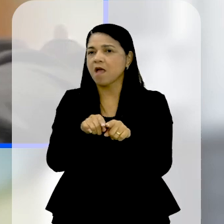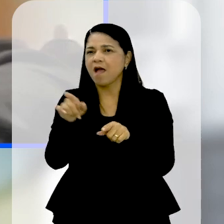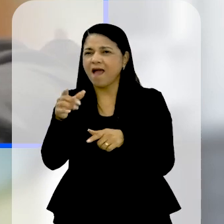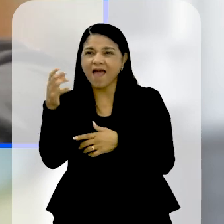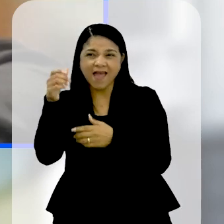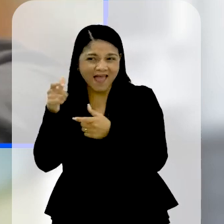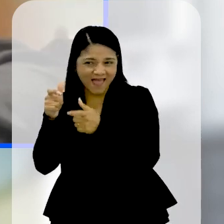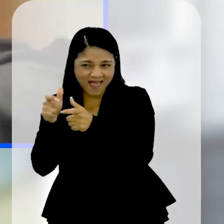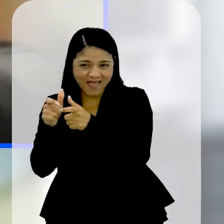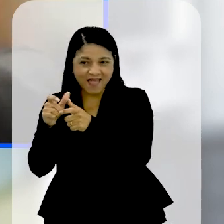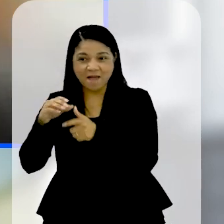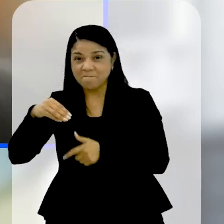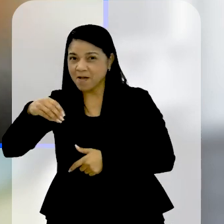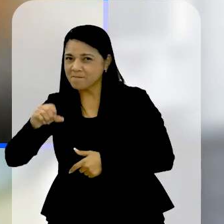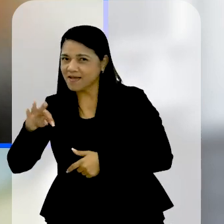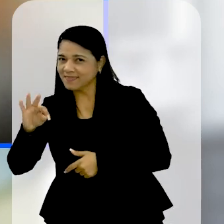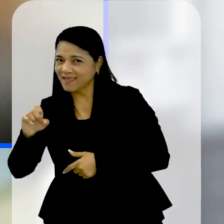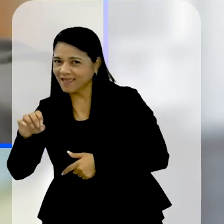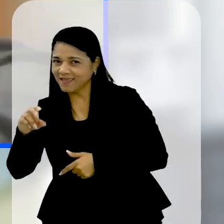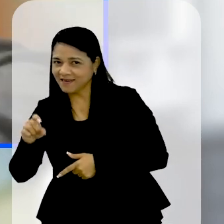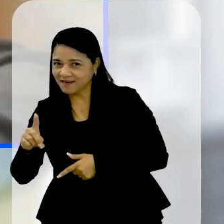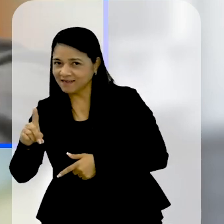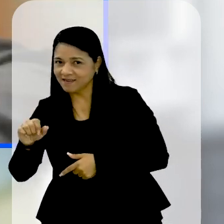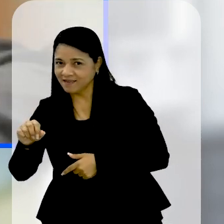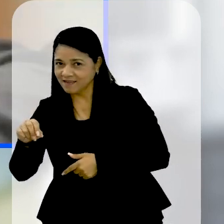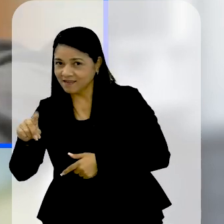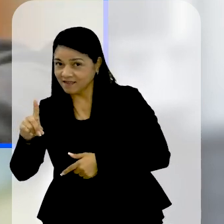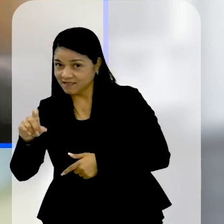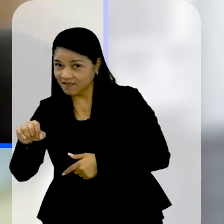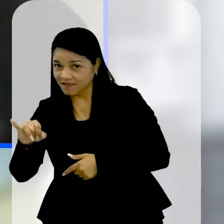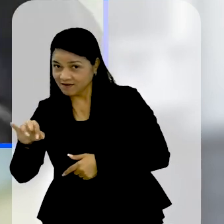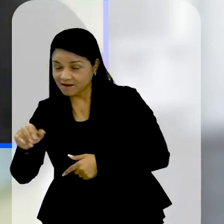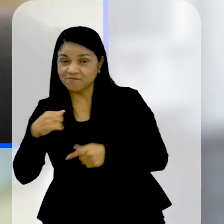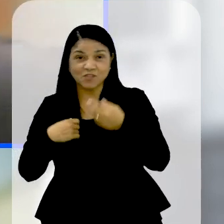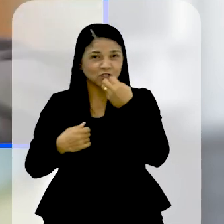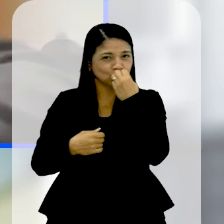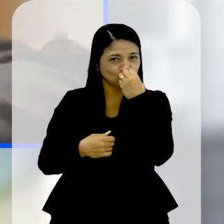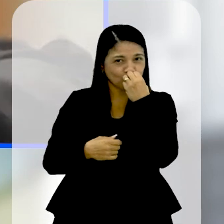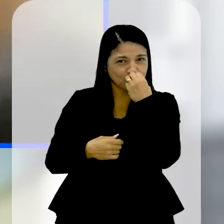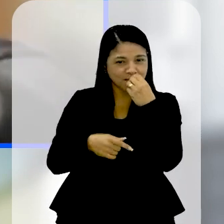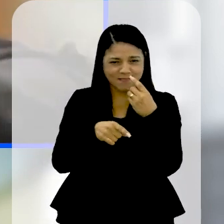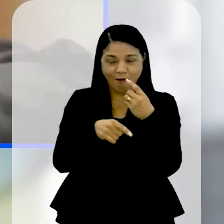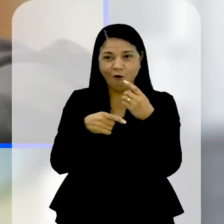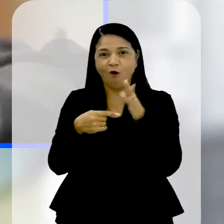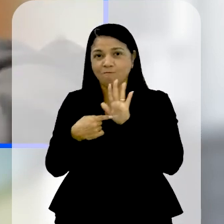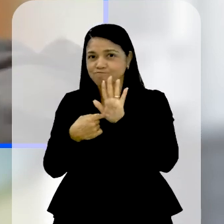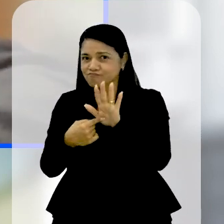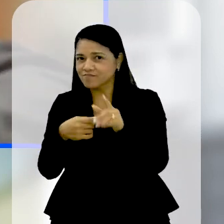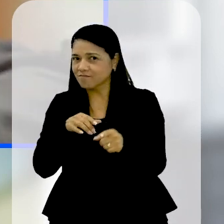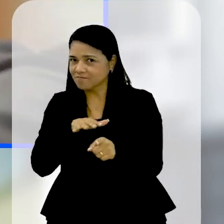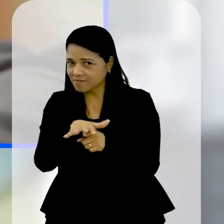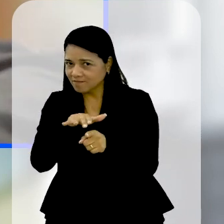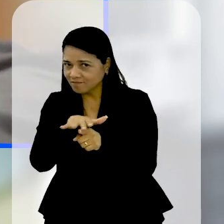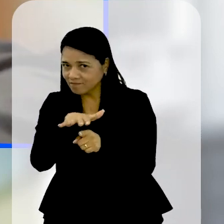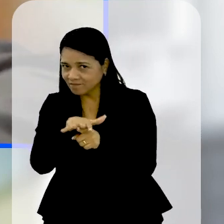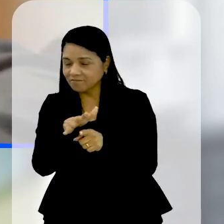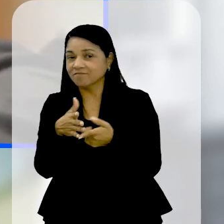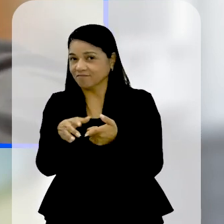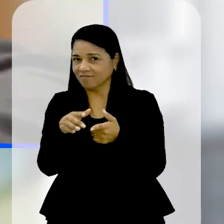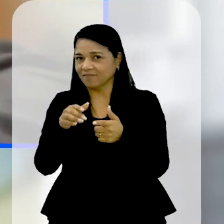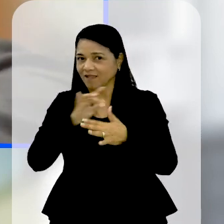falando de, olha aqui essa mamadeira, olha aqui essa chupeta, aqui é ortodôntica, não sei o que, média molecular, não sei